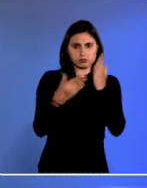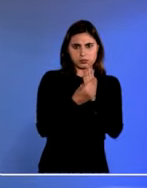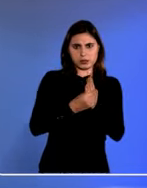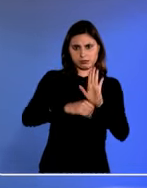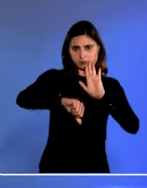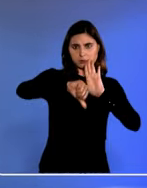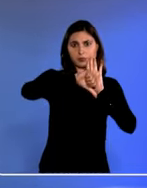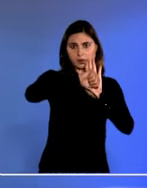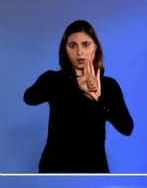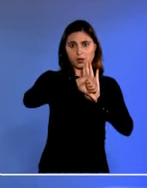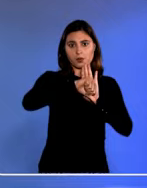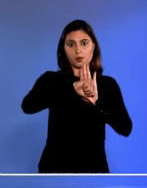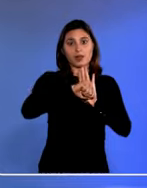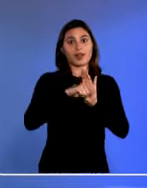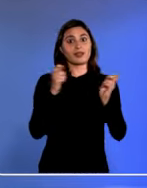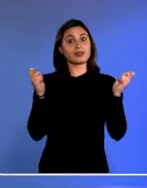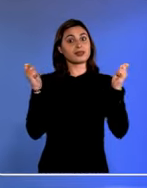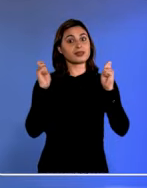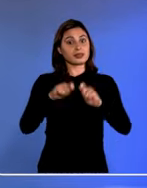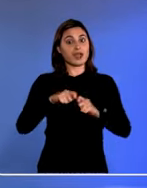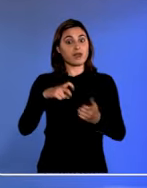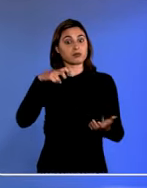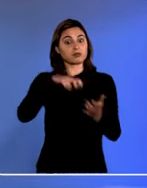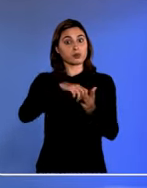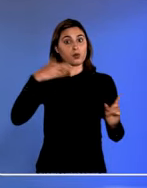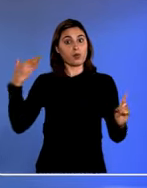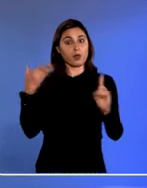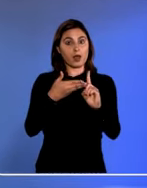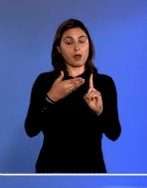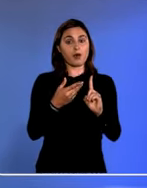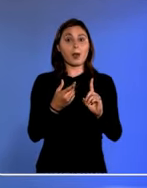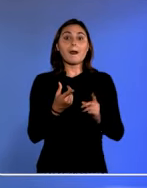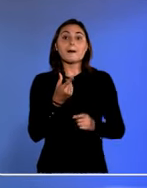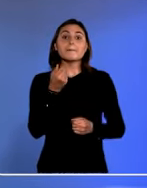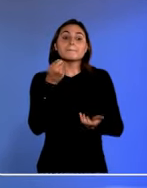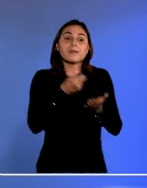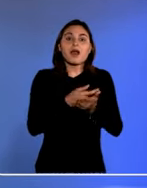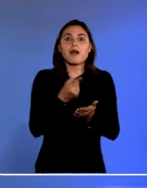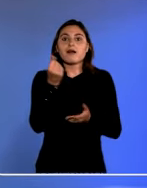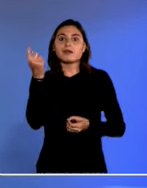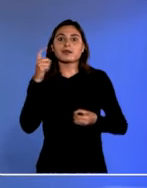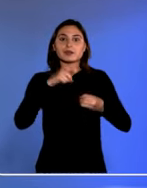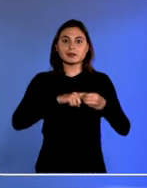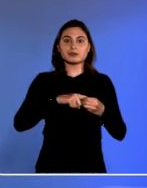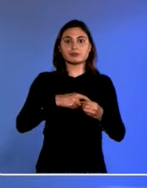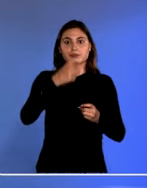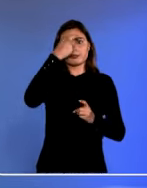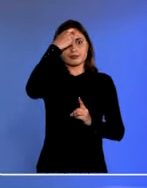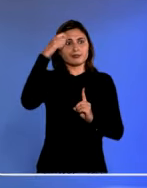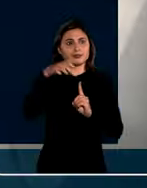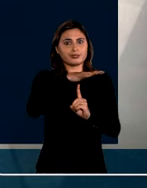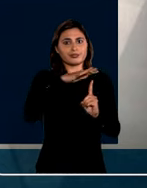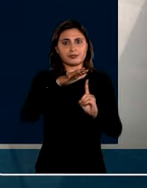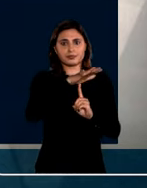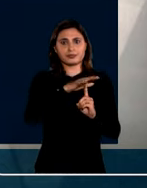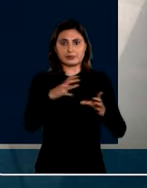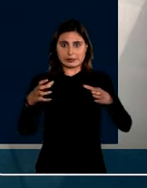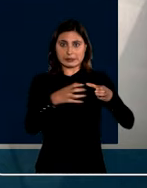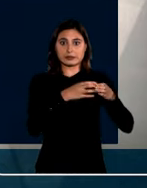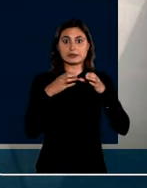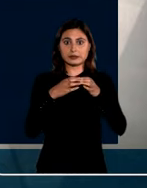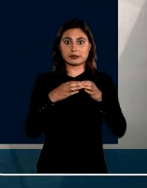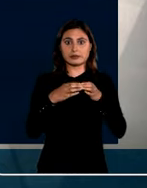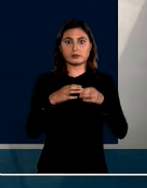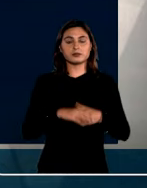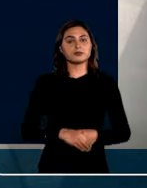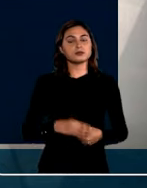processo criminal é possível condenar um réu a pagar indenização por dano moral coletivo o entendimento